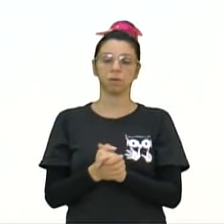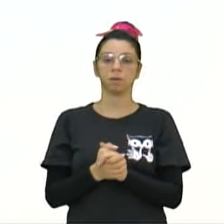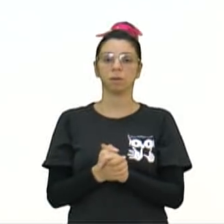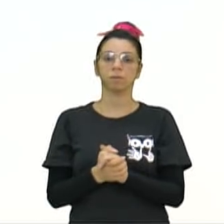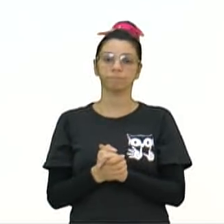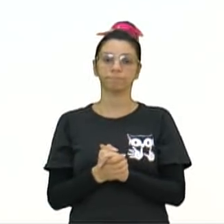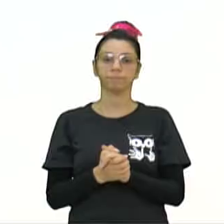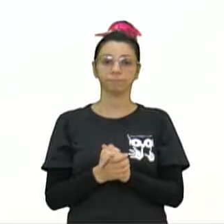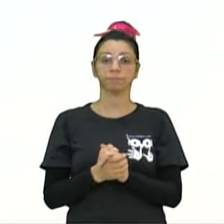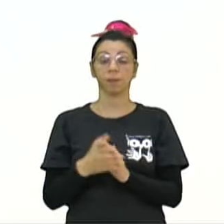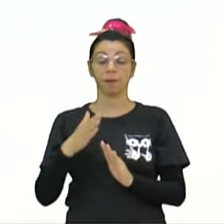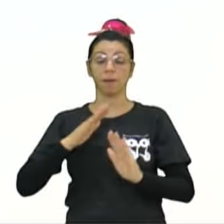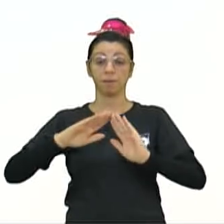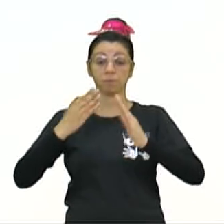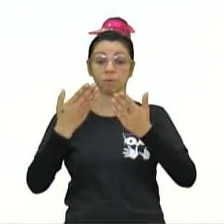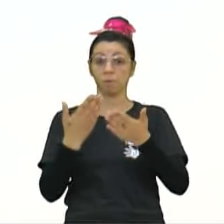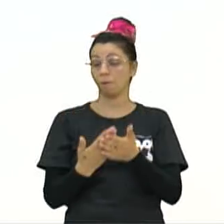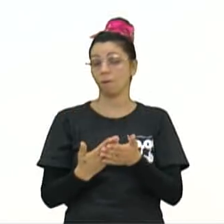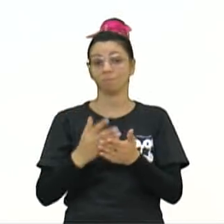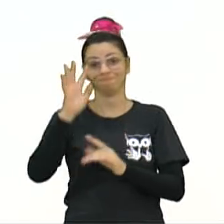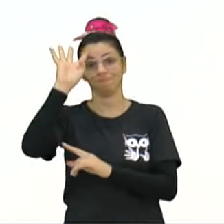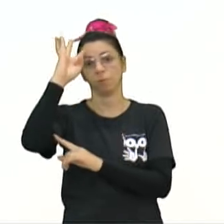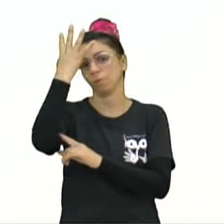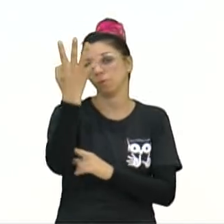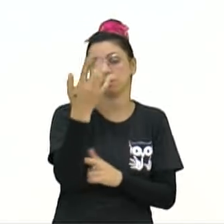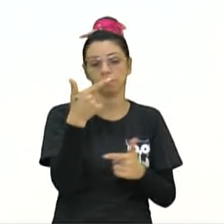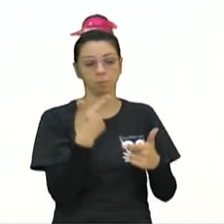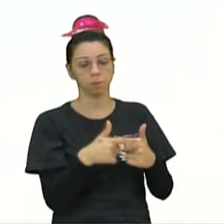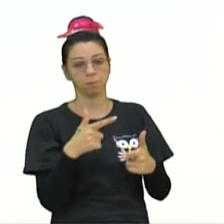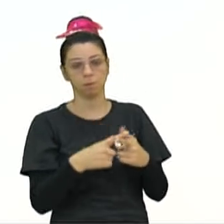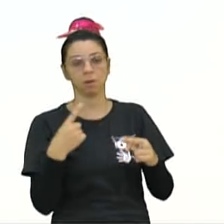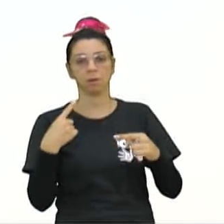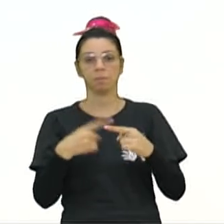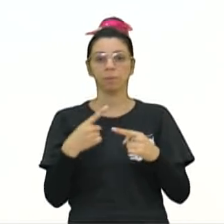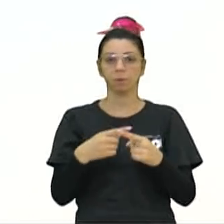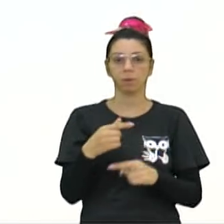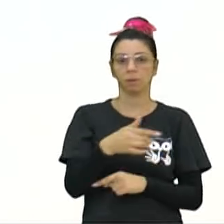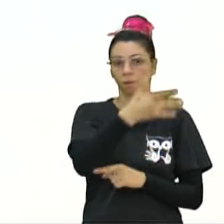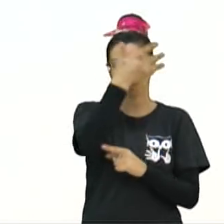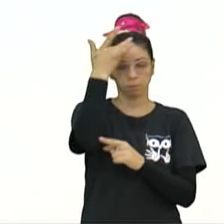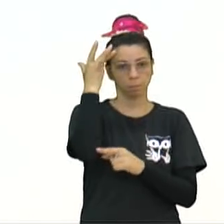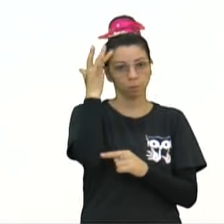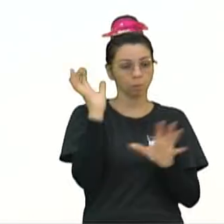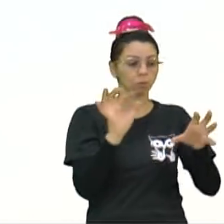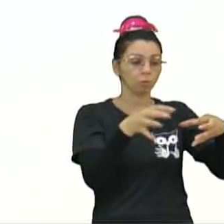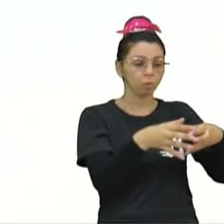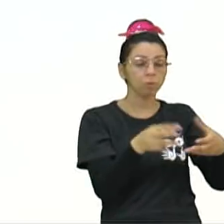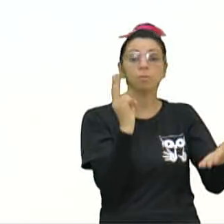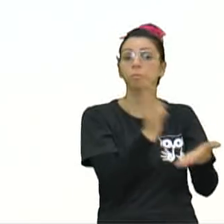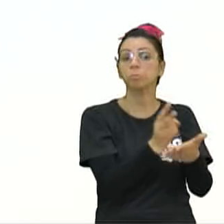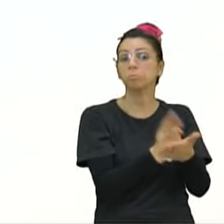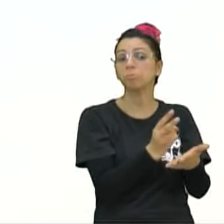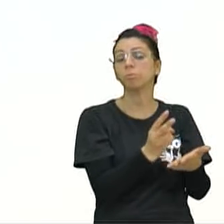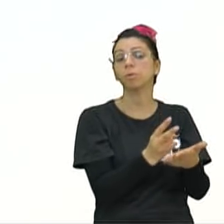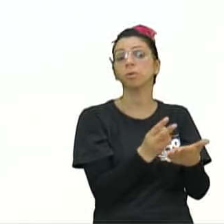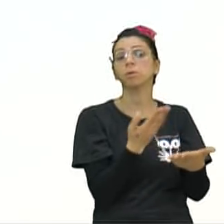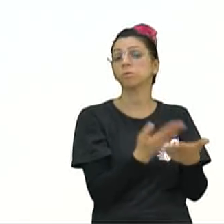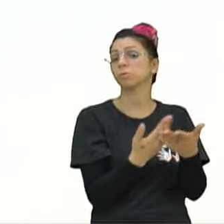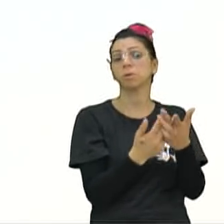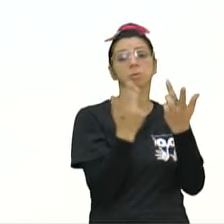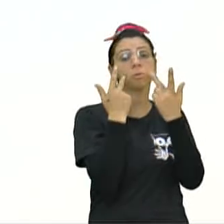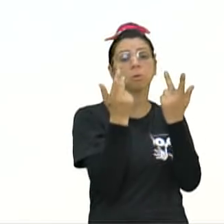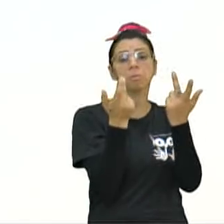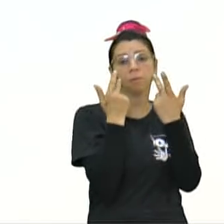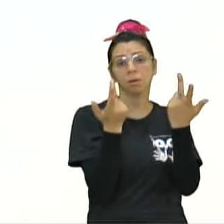resolveu o problema, pois as pessoas que fizeram isso comigo continuaram por lá, como se nada tivesse acontecido.